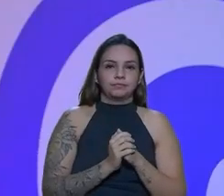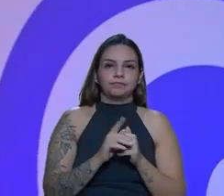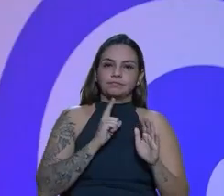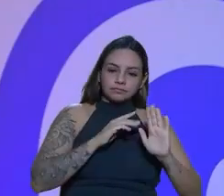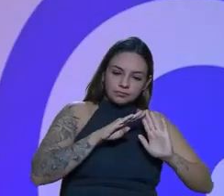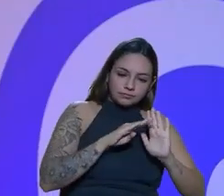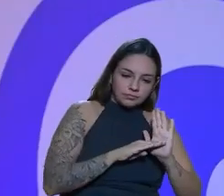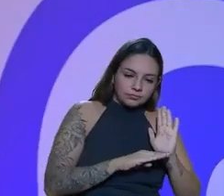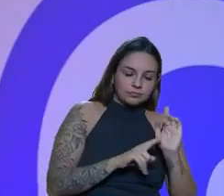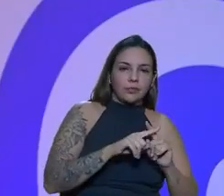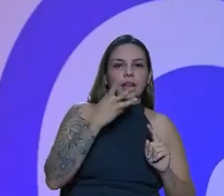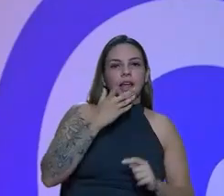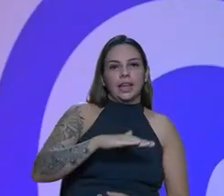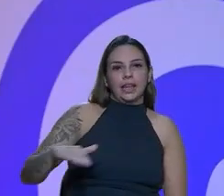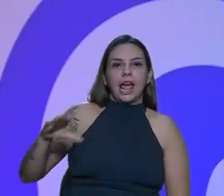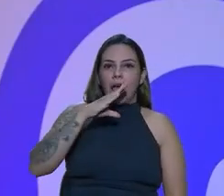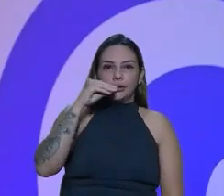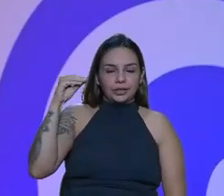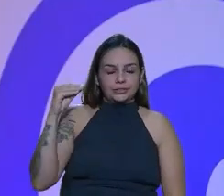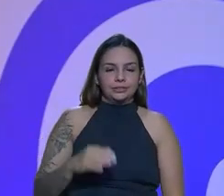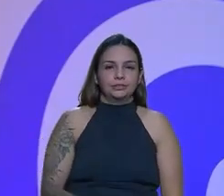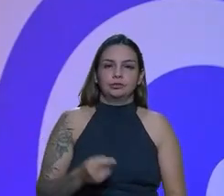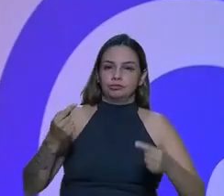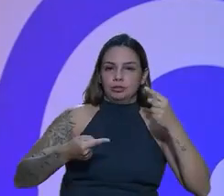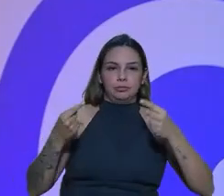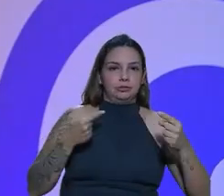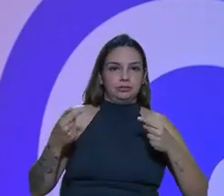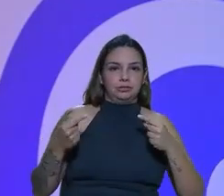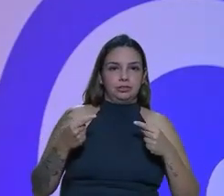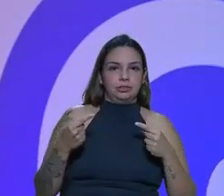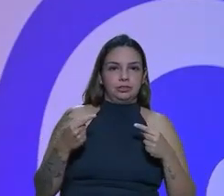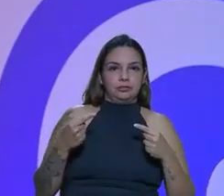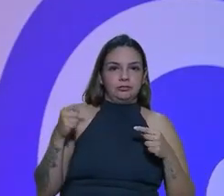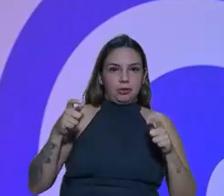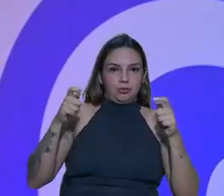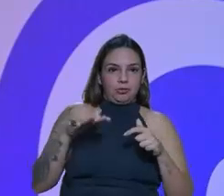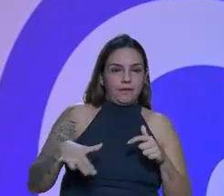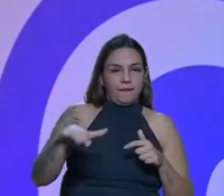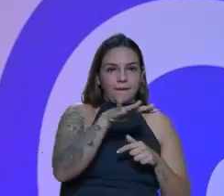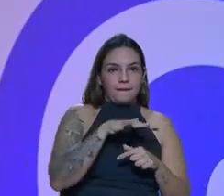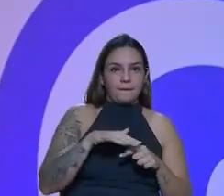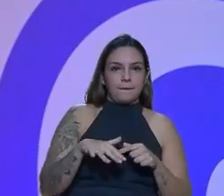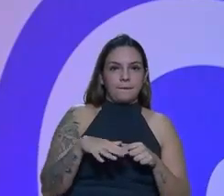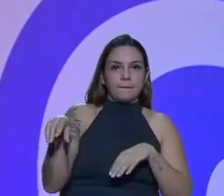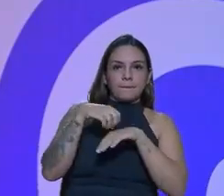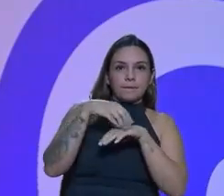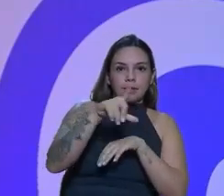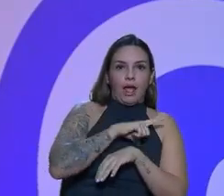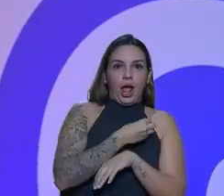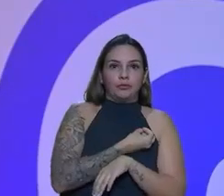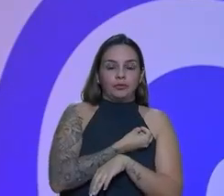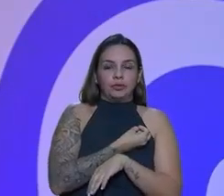da programação infanto-juvenil. Os debates deste auditório serão transmitidos ao